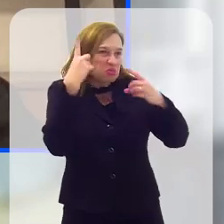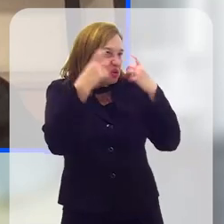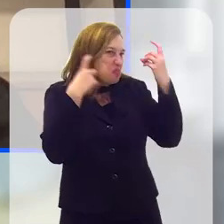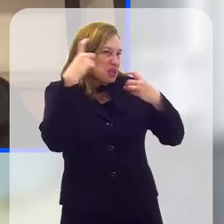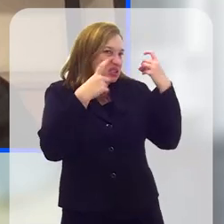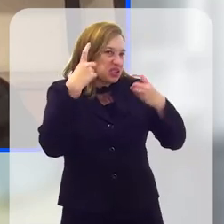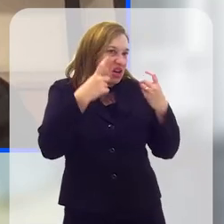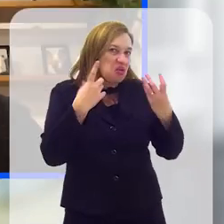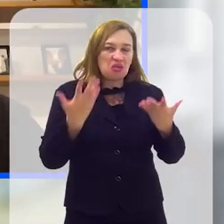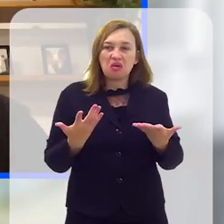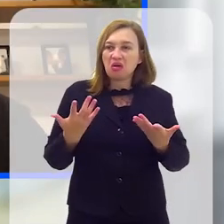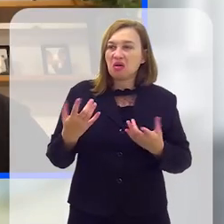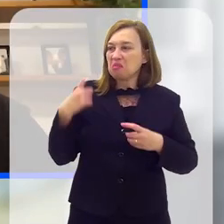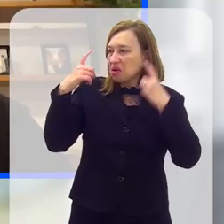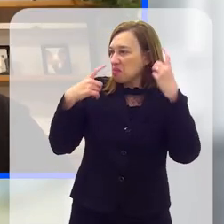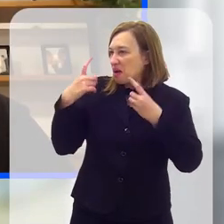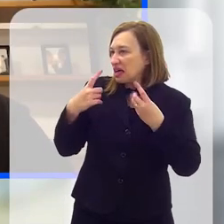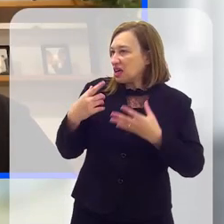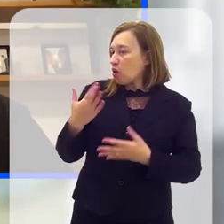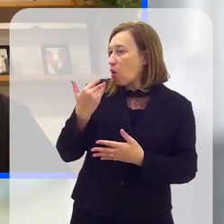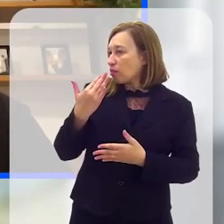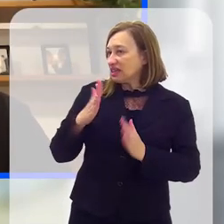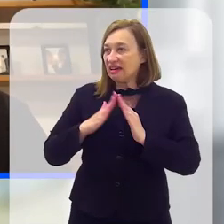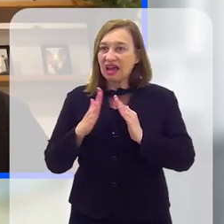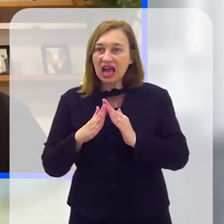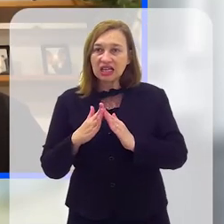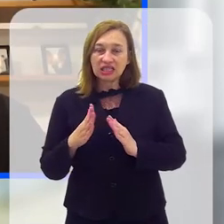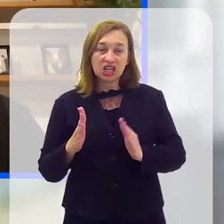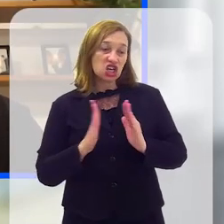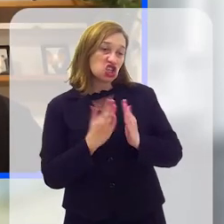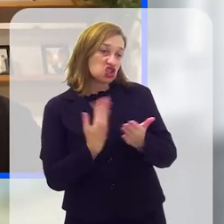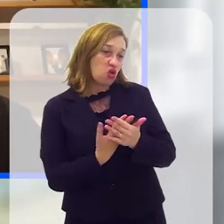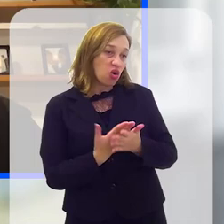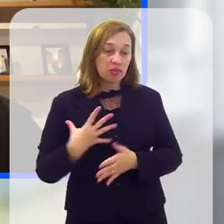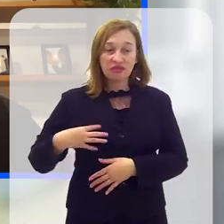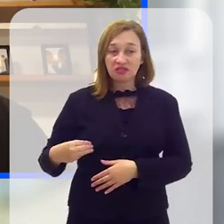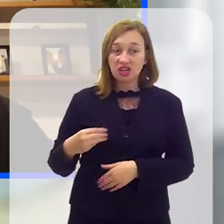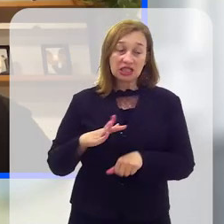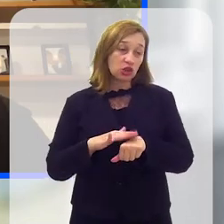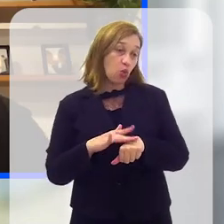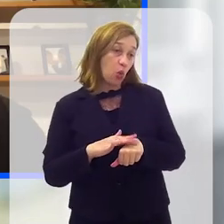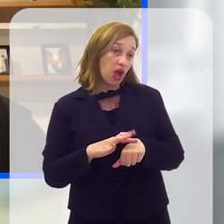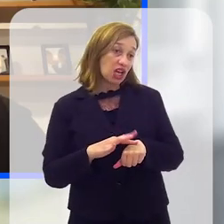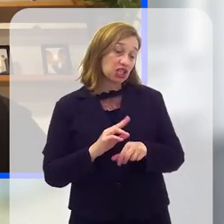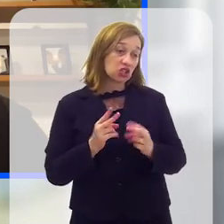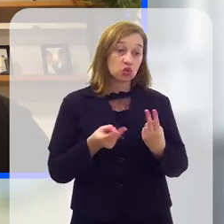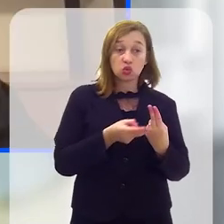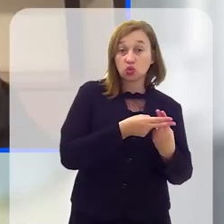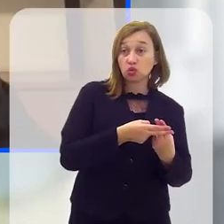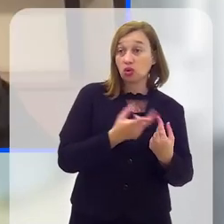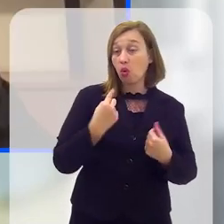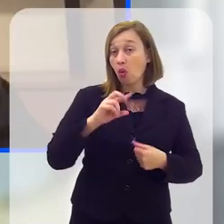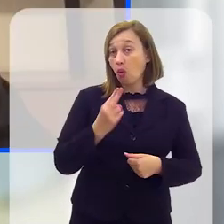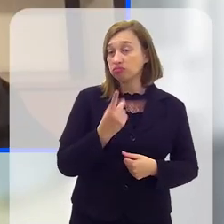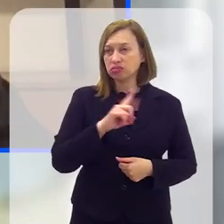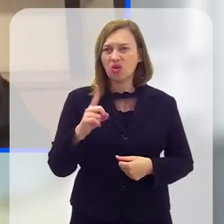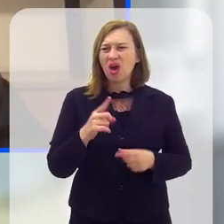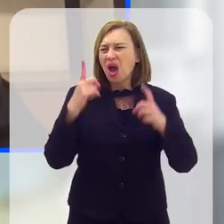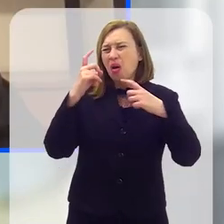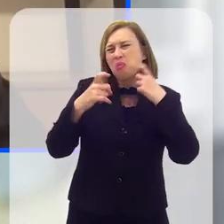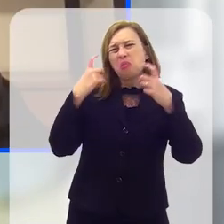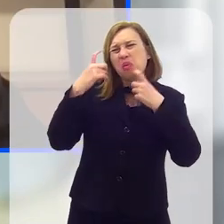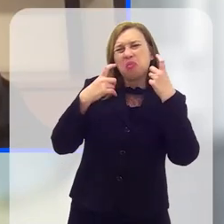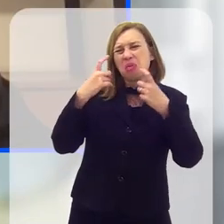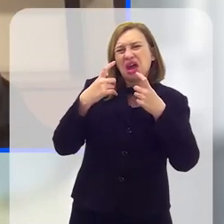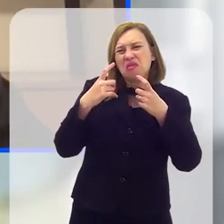outras preocupações. Estou preocupado se eu vou ter comida em casa, se eu vou ter escola para o meu filho está doente, se ele vai ser atendido no SUS. Então, acaba sendo